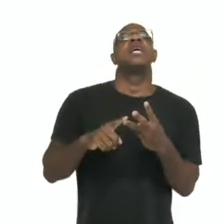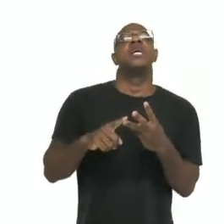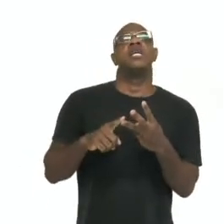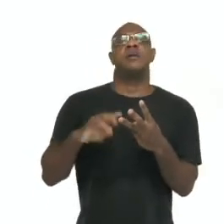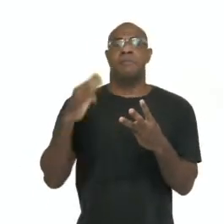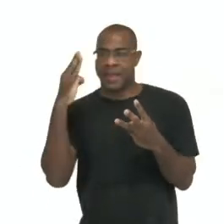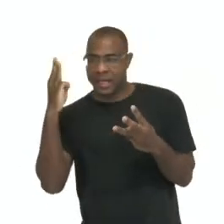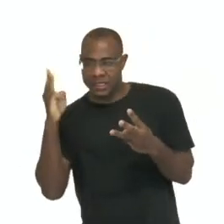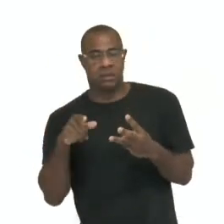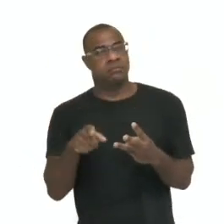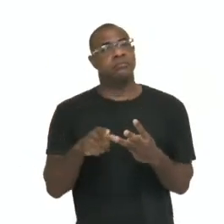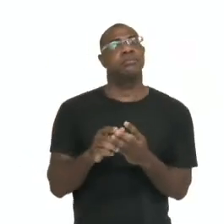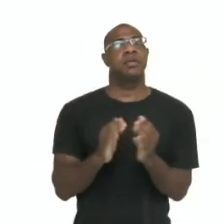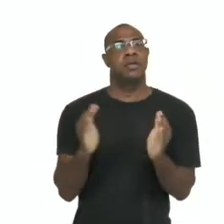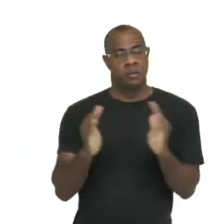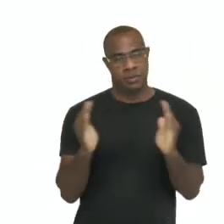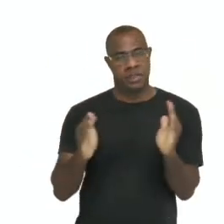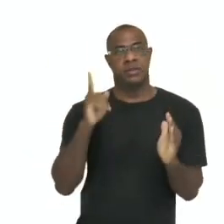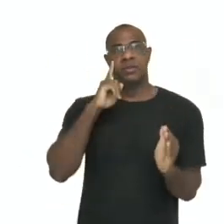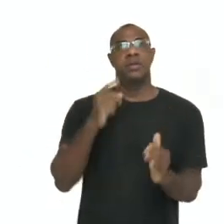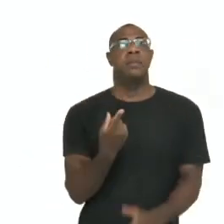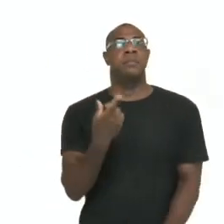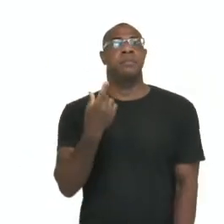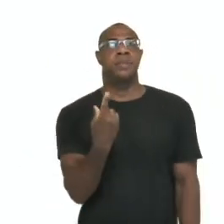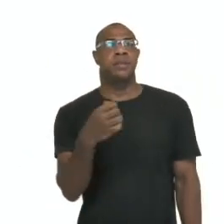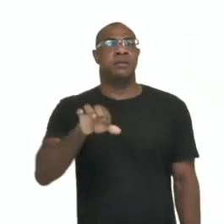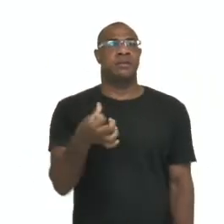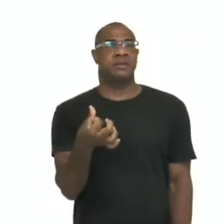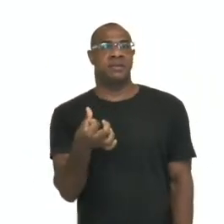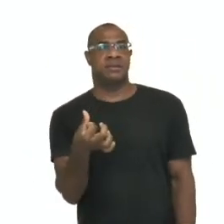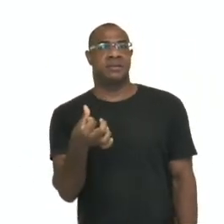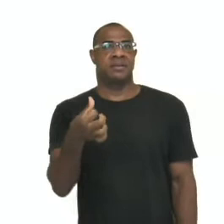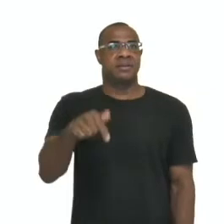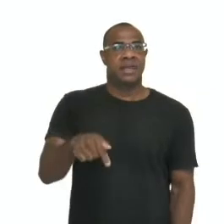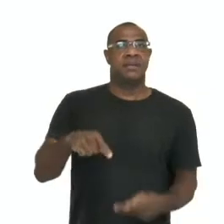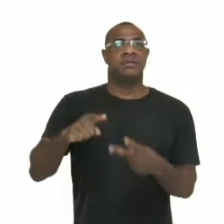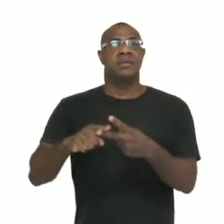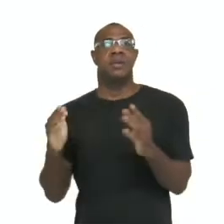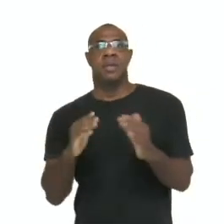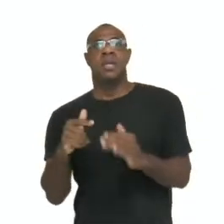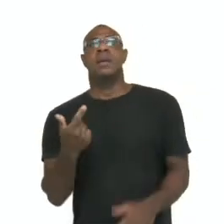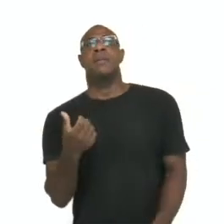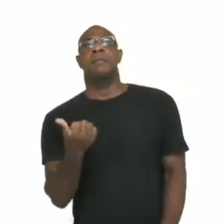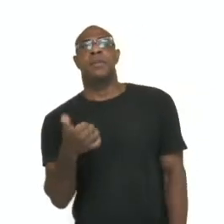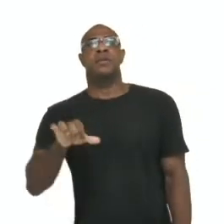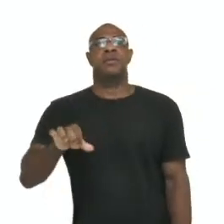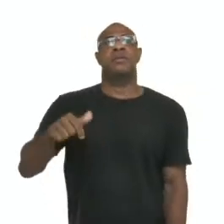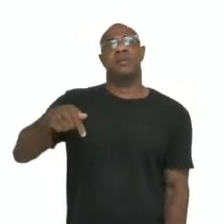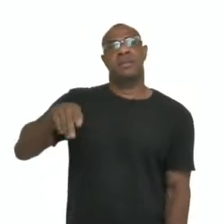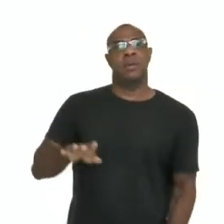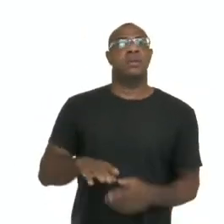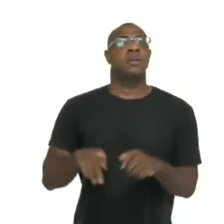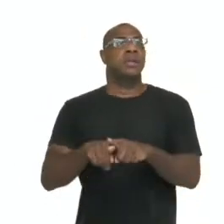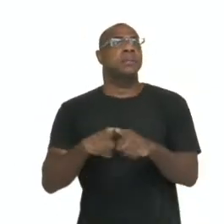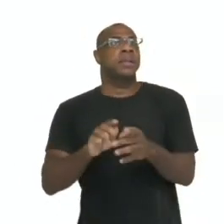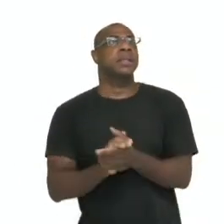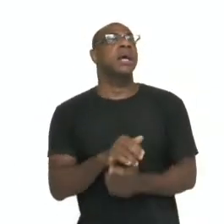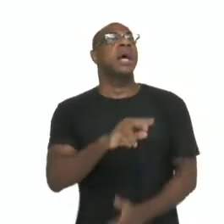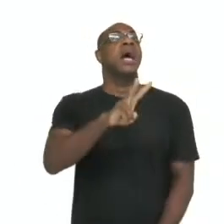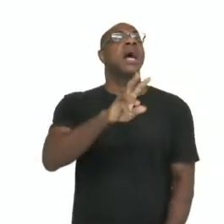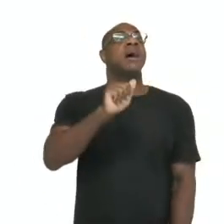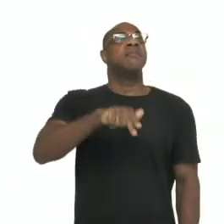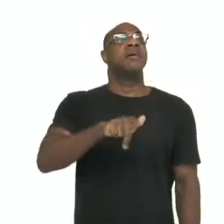1967 e 1974. Ainda como destaque, a Vanguarda Popular Revolucionária, que atuou em São